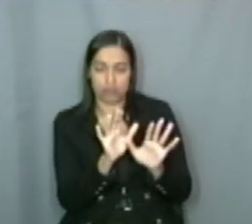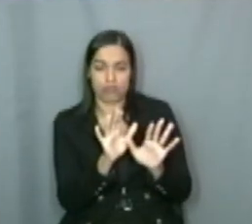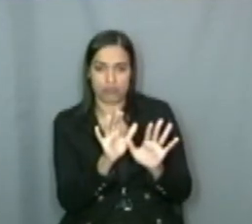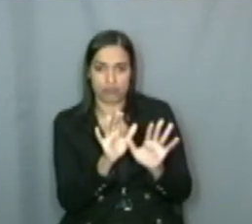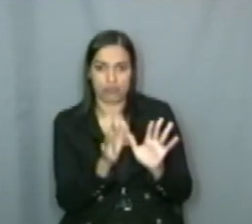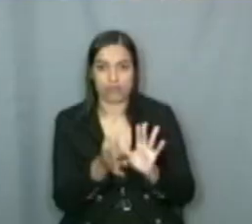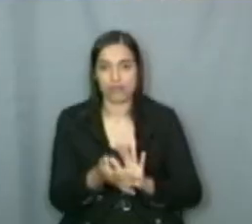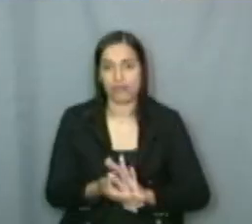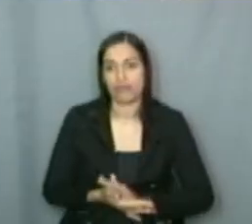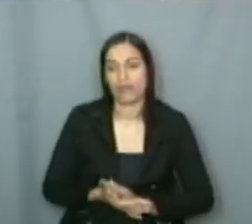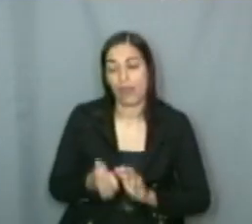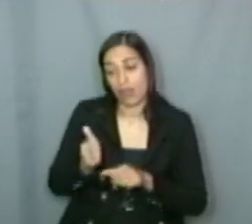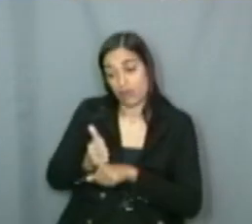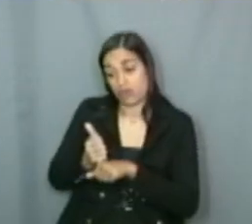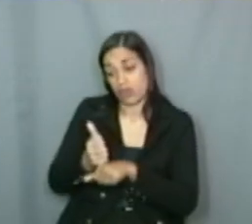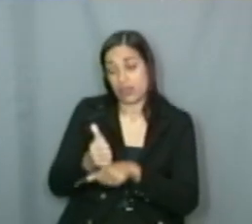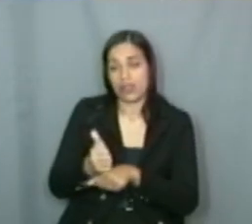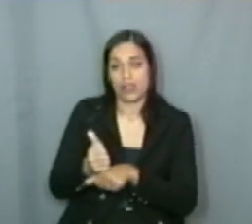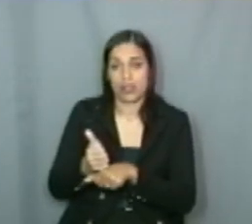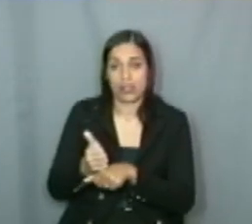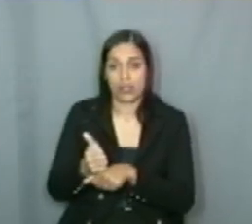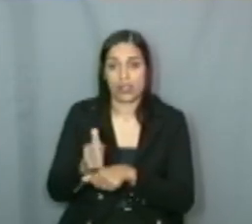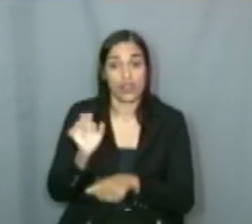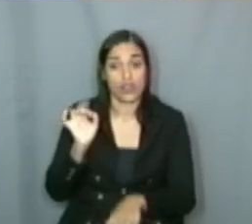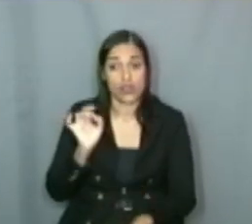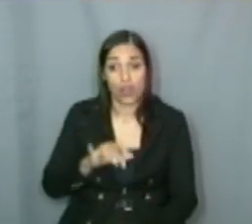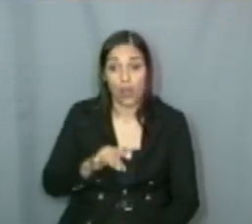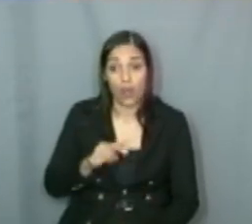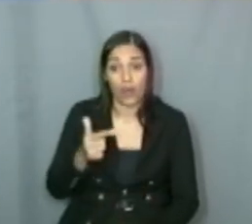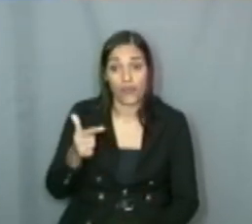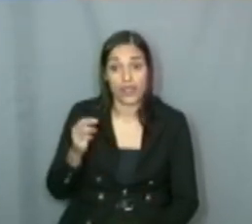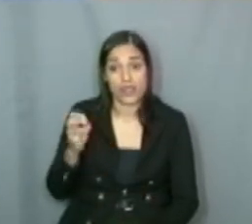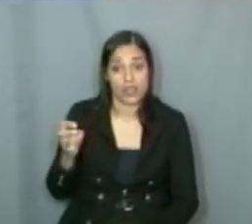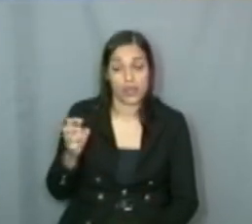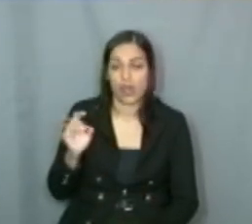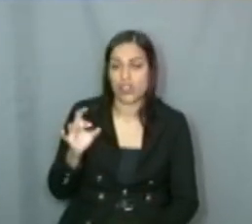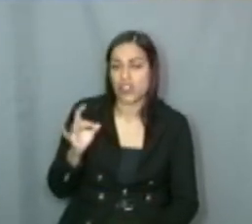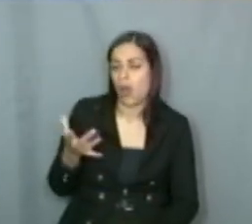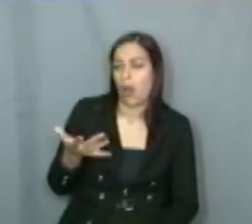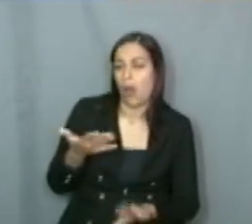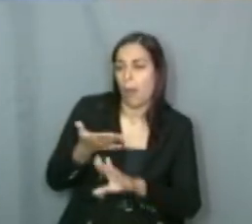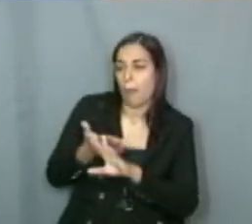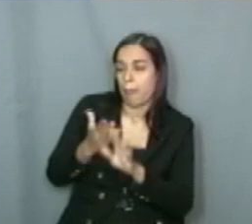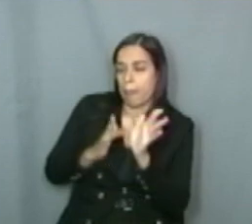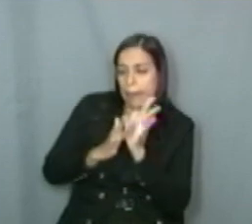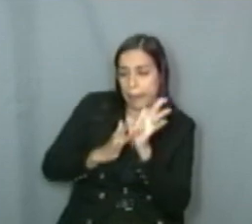Somente a pala, somente a maquiagem.